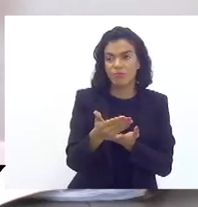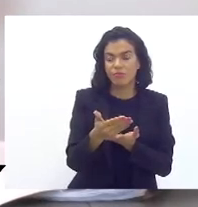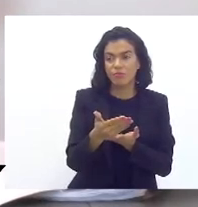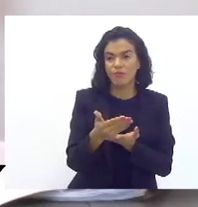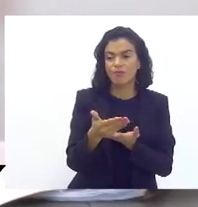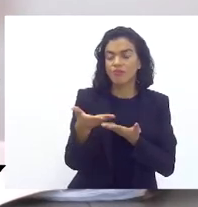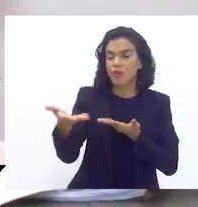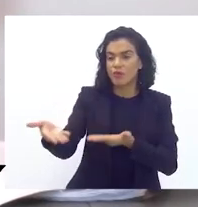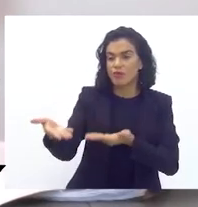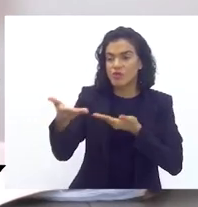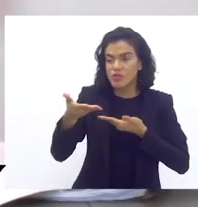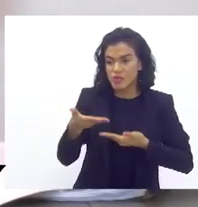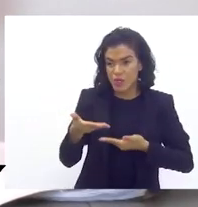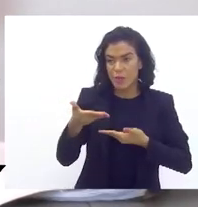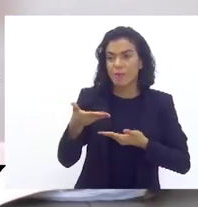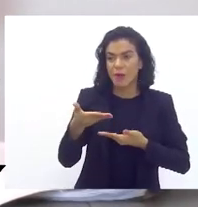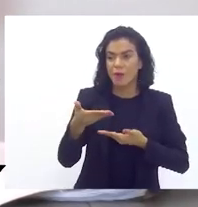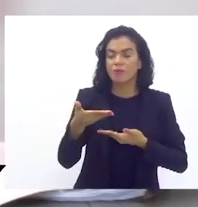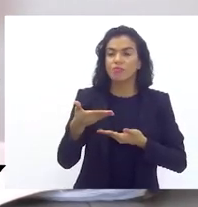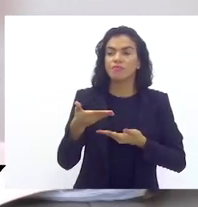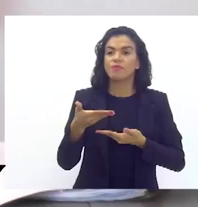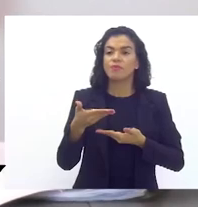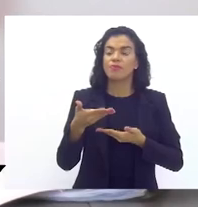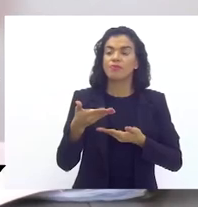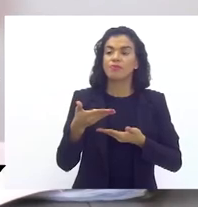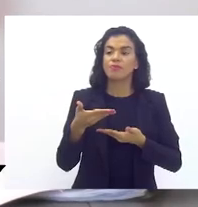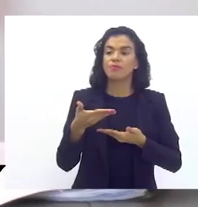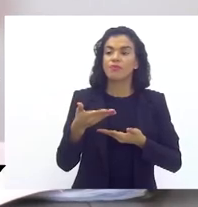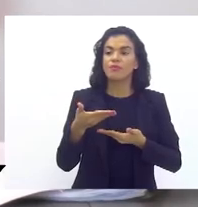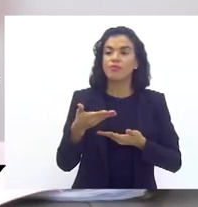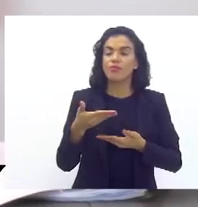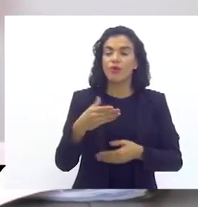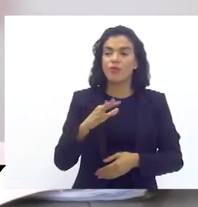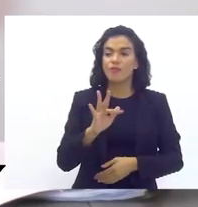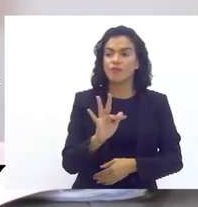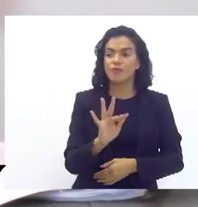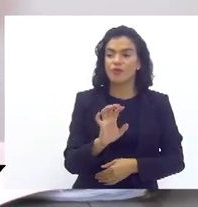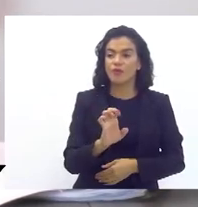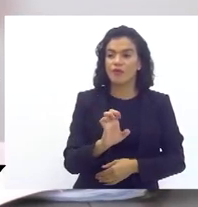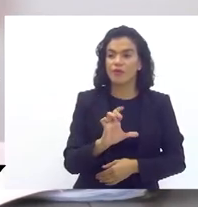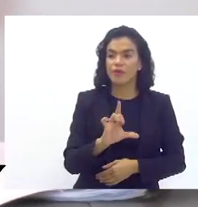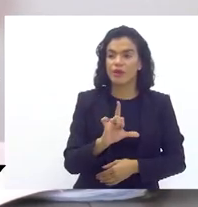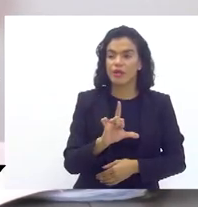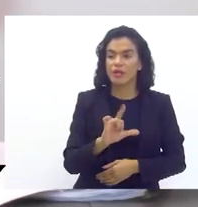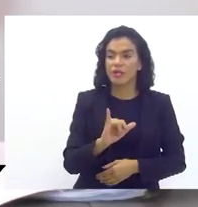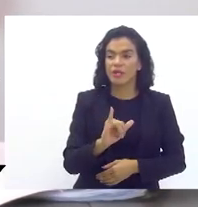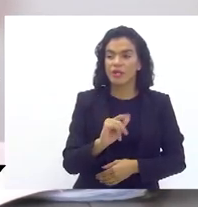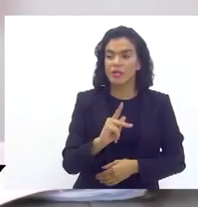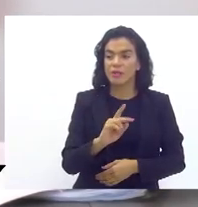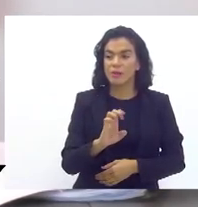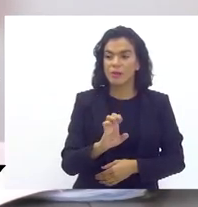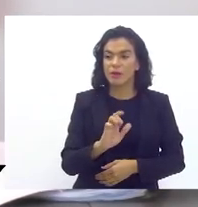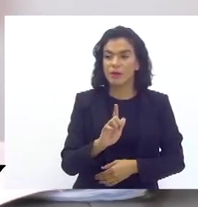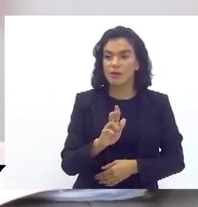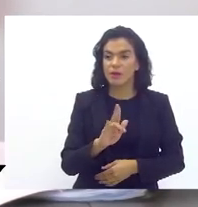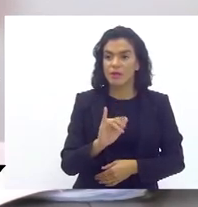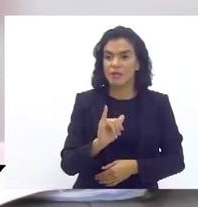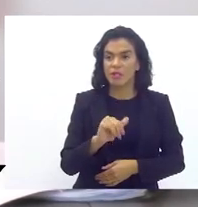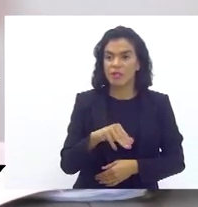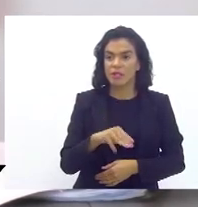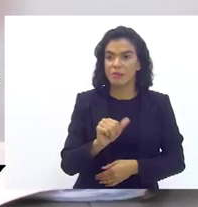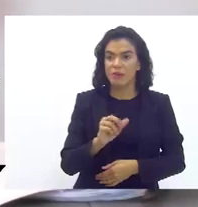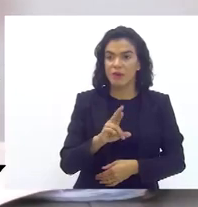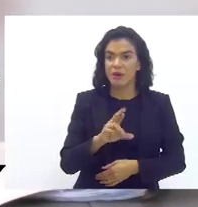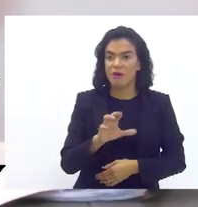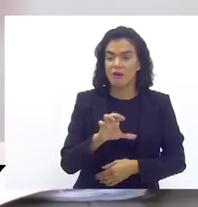vou chamar que o para fazer uma intervenção Inicial O Felipe Guimarães Teixeira que é do Sindicato dos peritos que conhece